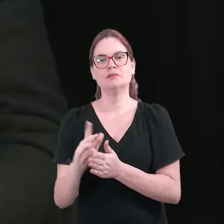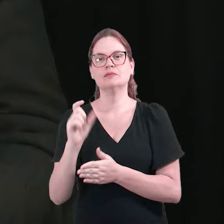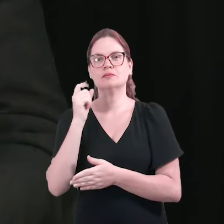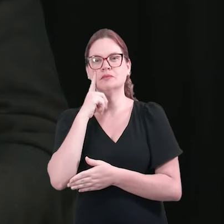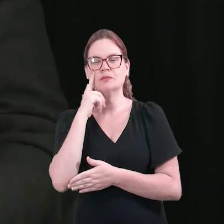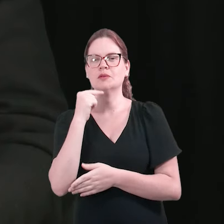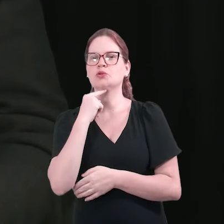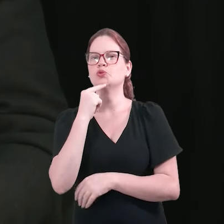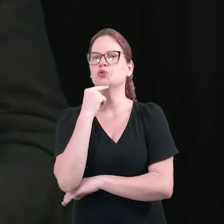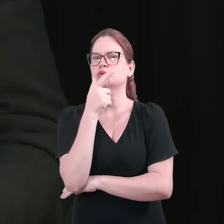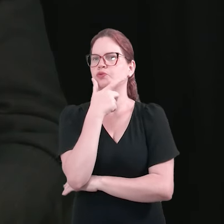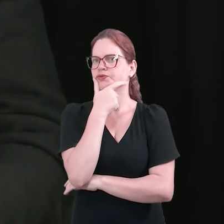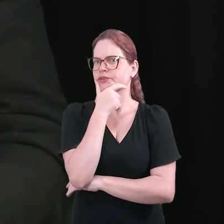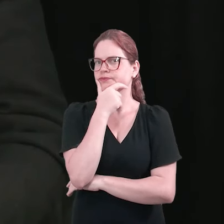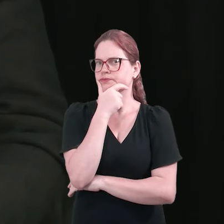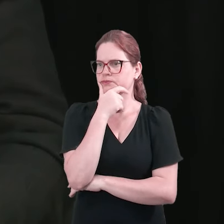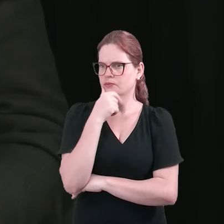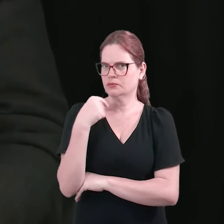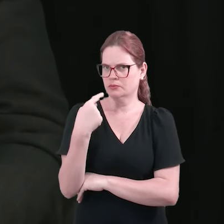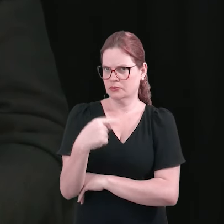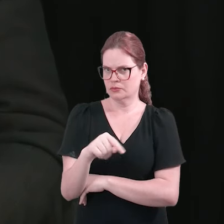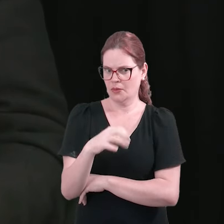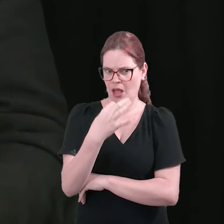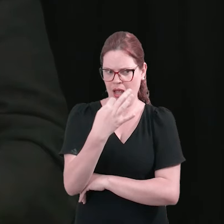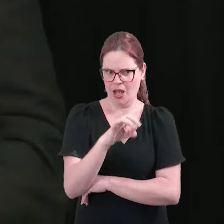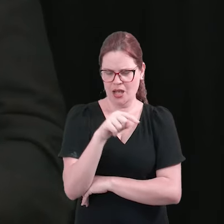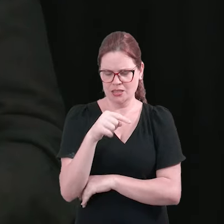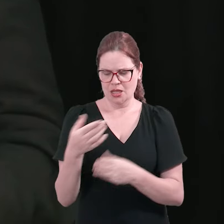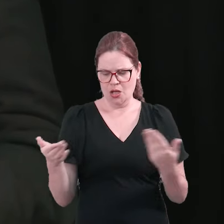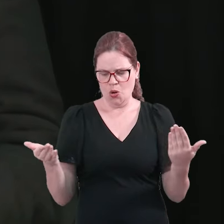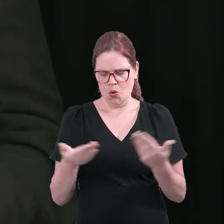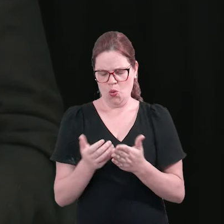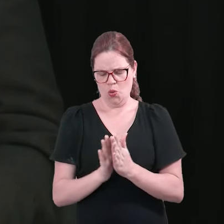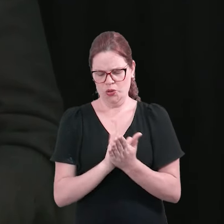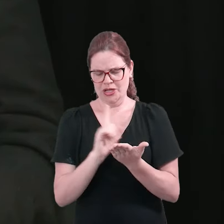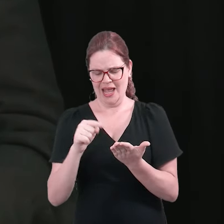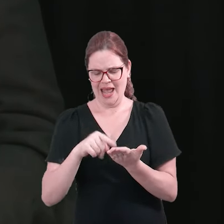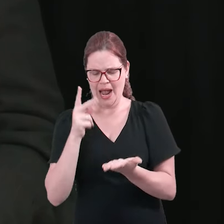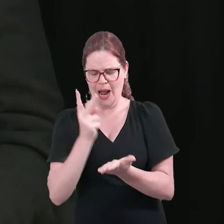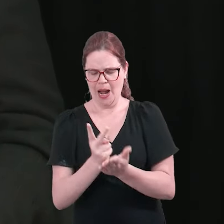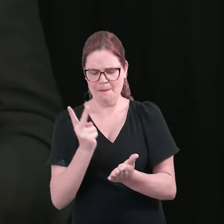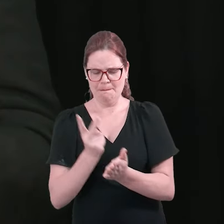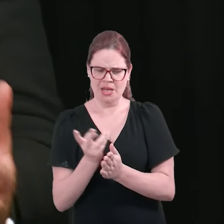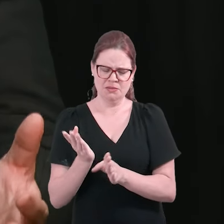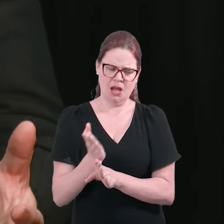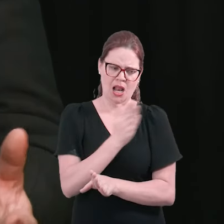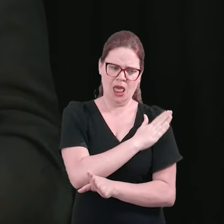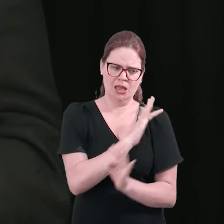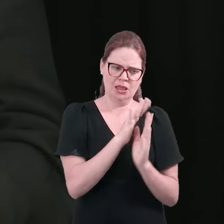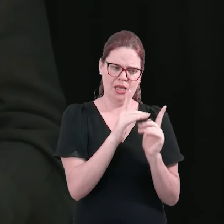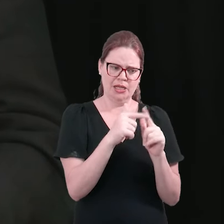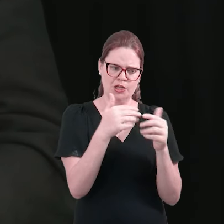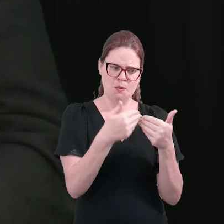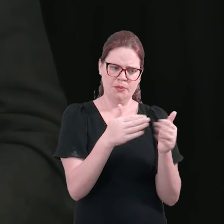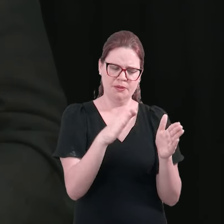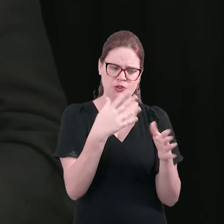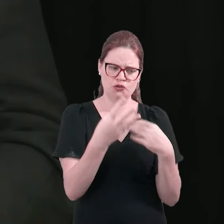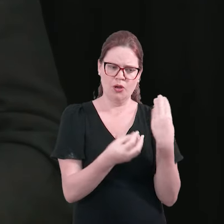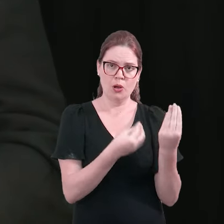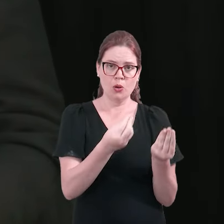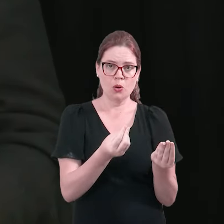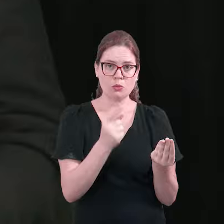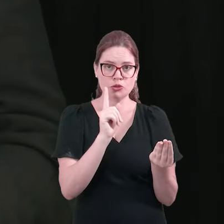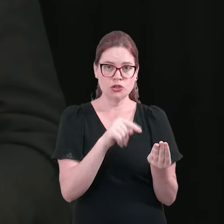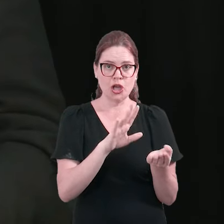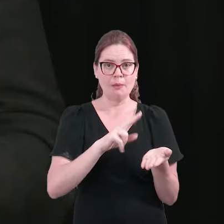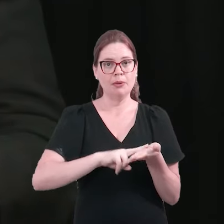exatamente essa incógnita. Mas será que essa palavra que nós temos hoje é a mesma palavra lá de trás, e começa a